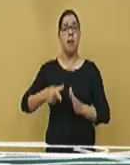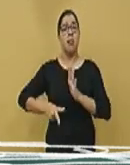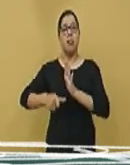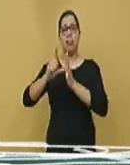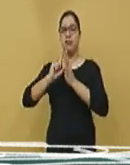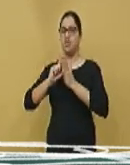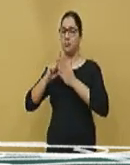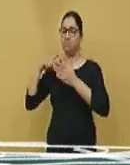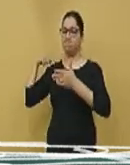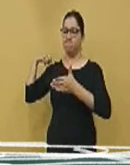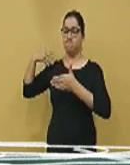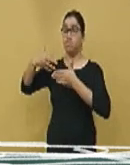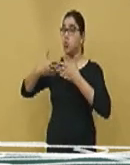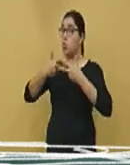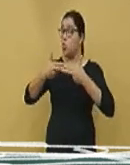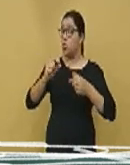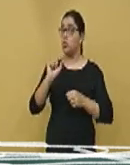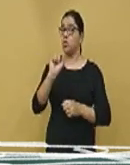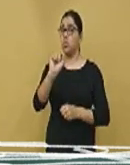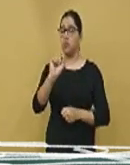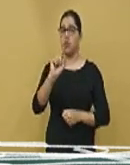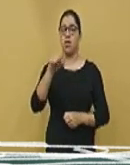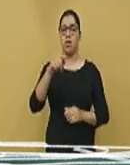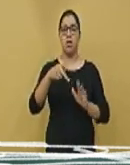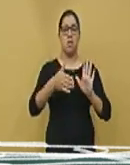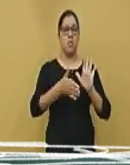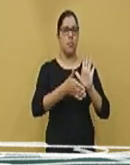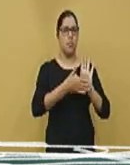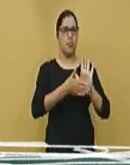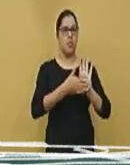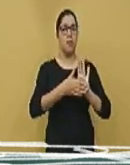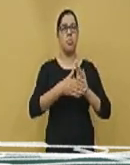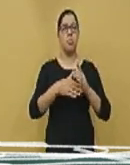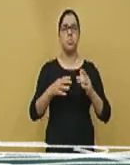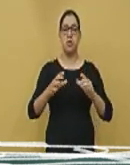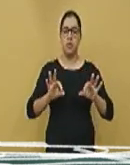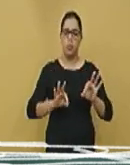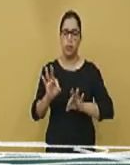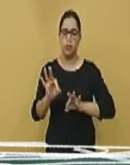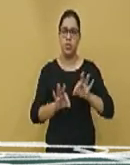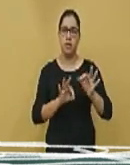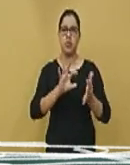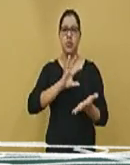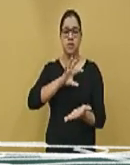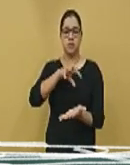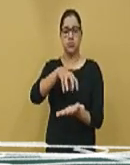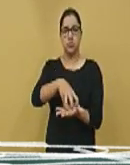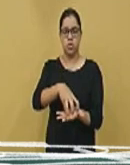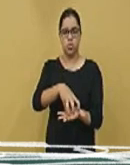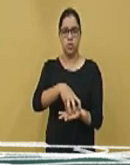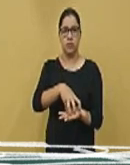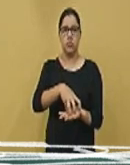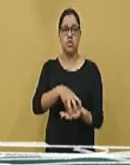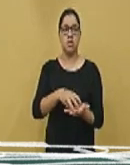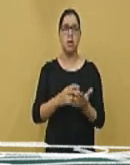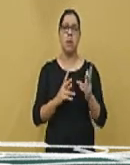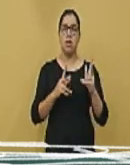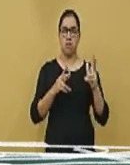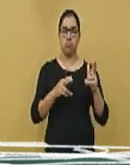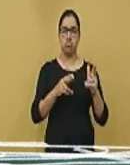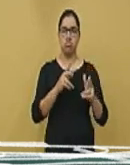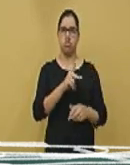trabalhar. A nossa proposta é trabalhar isso. Né? Montar esse tipo de núcleo que a professora Etienne falou